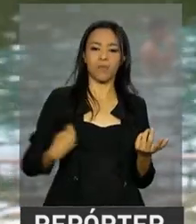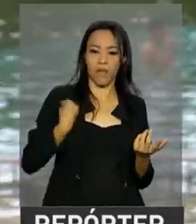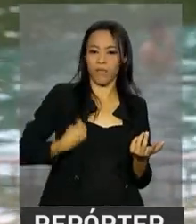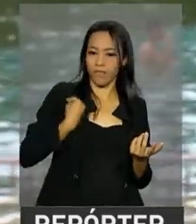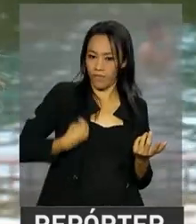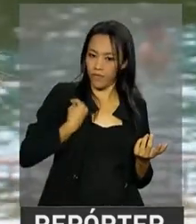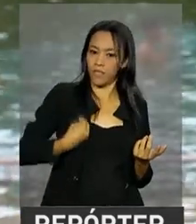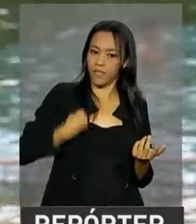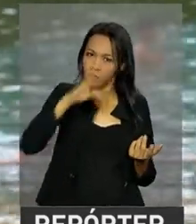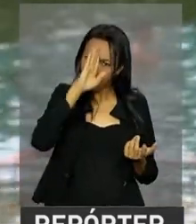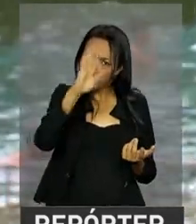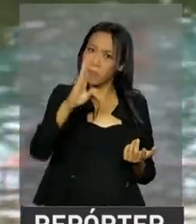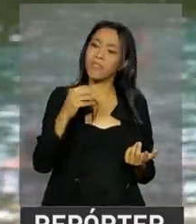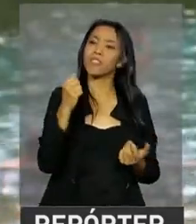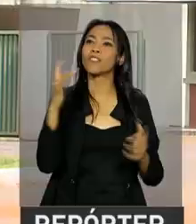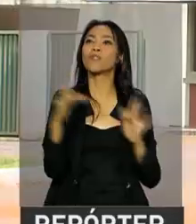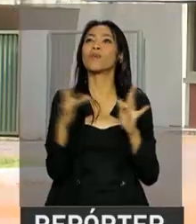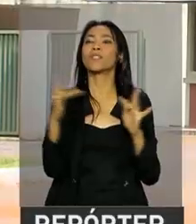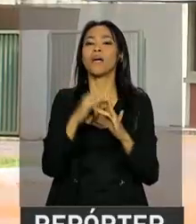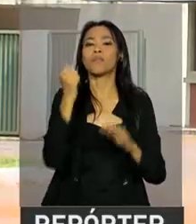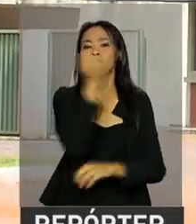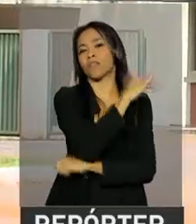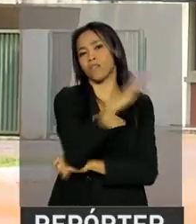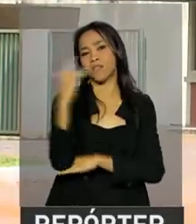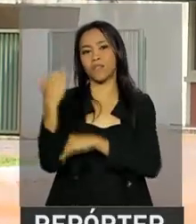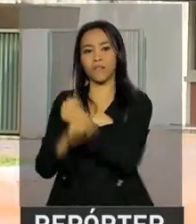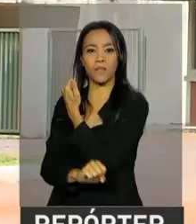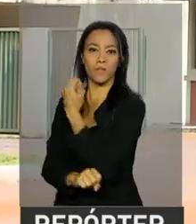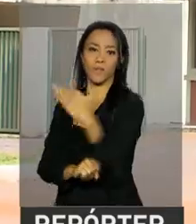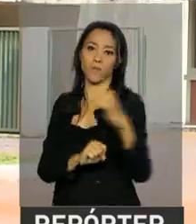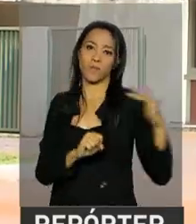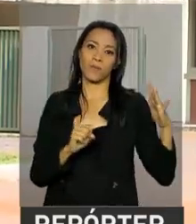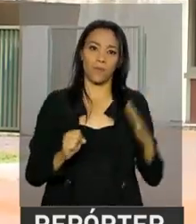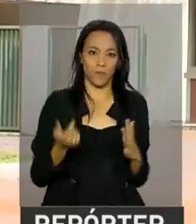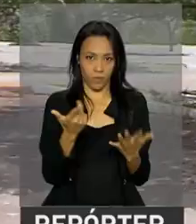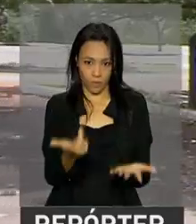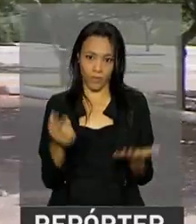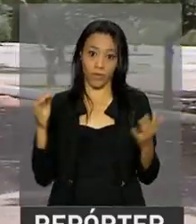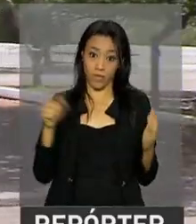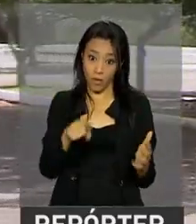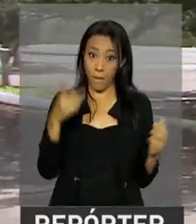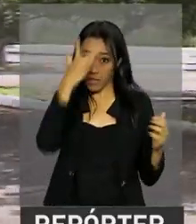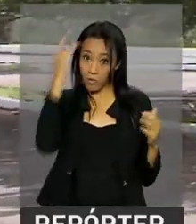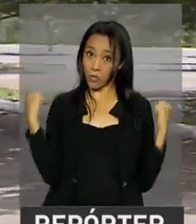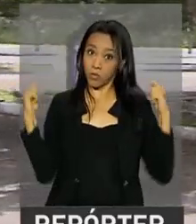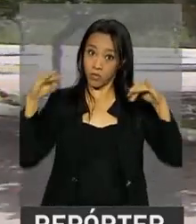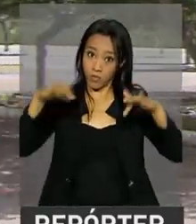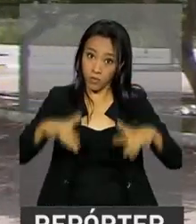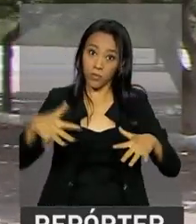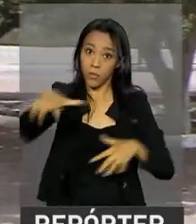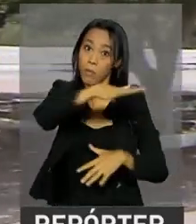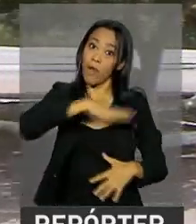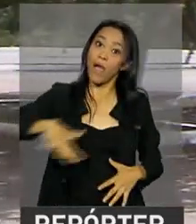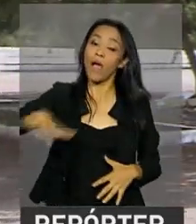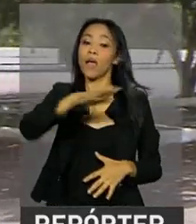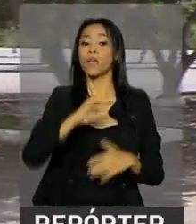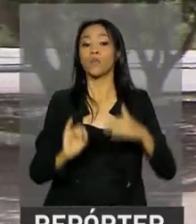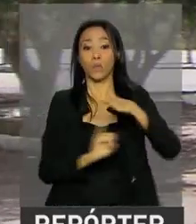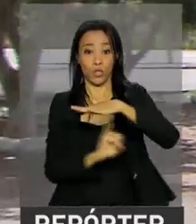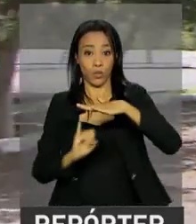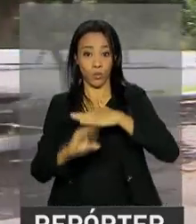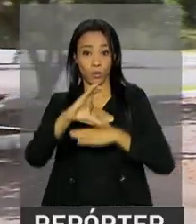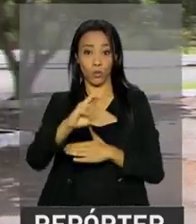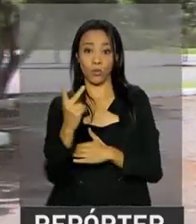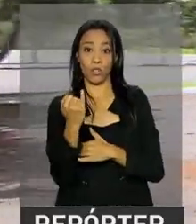preciso ter principalmente junto à natureza para melhorar a recepção de brasilienses e turistas no parque o Instituto Chico